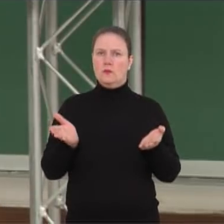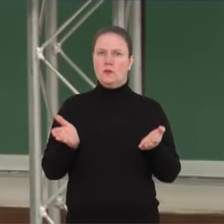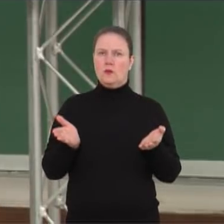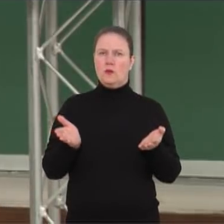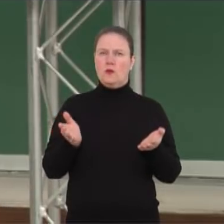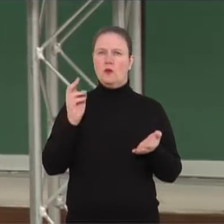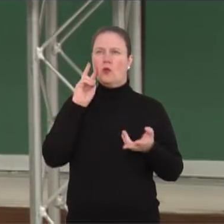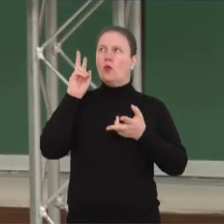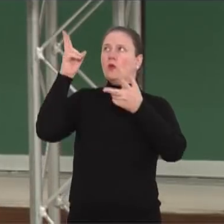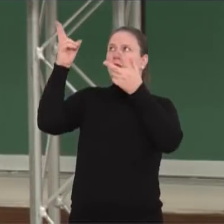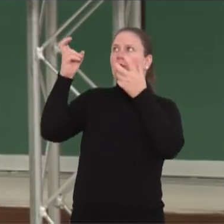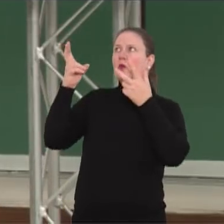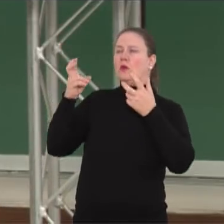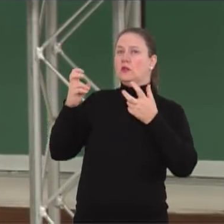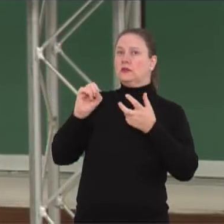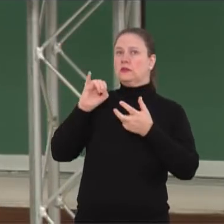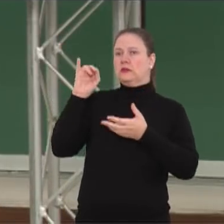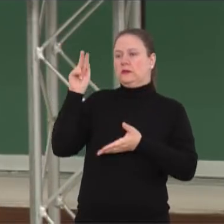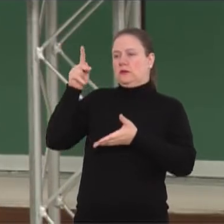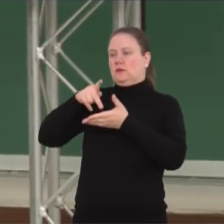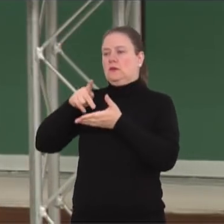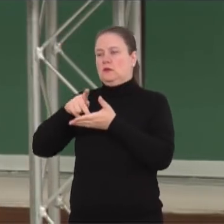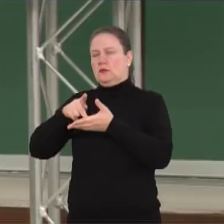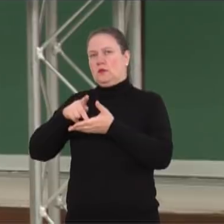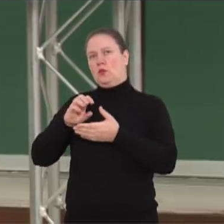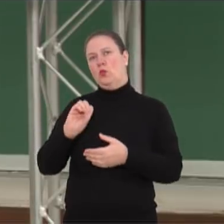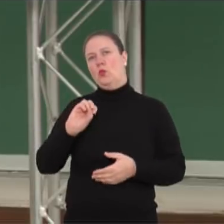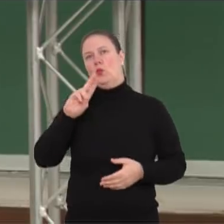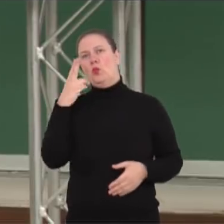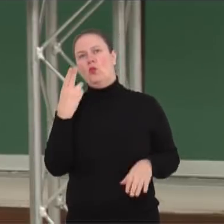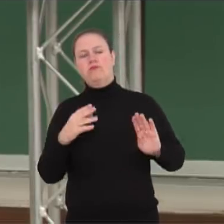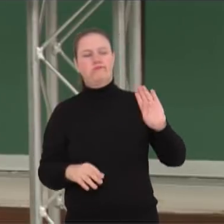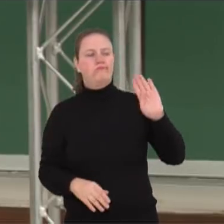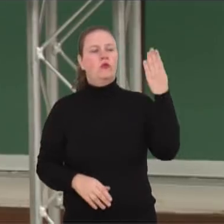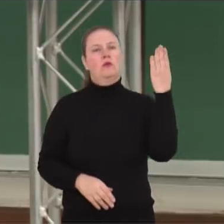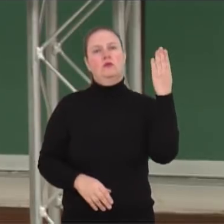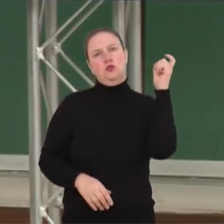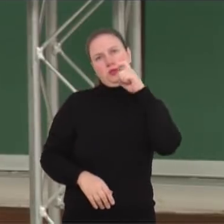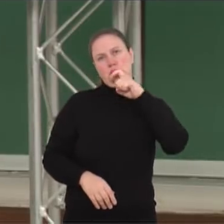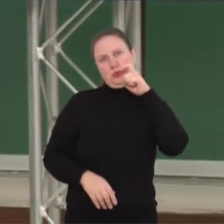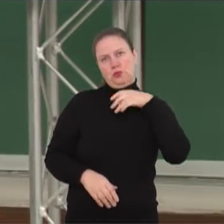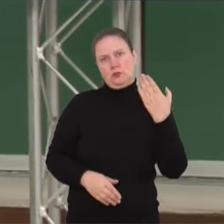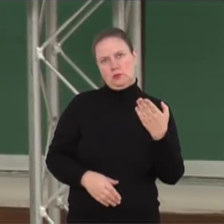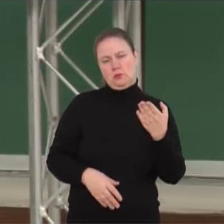vai observar se ela é verdadeira ou falsa. Se ela for verdadeira, você vai